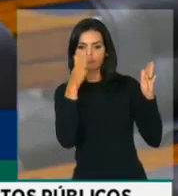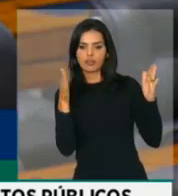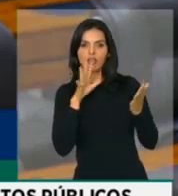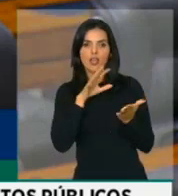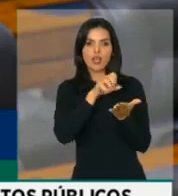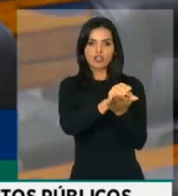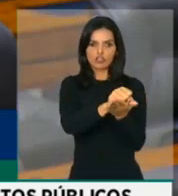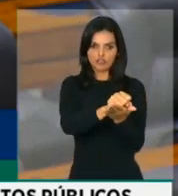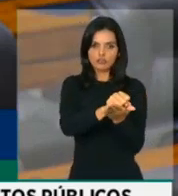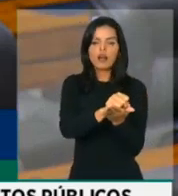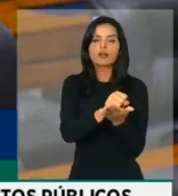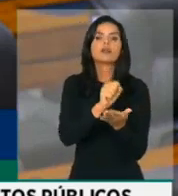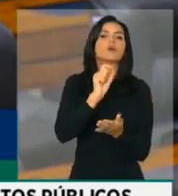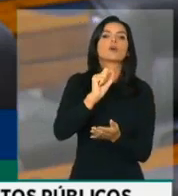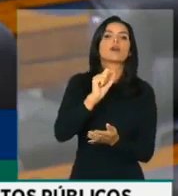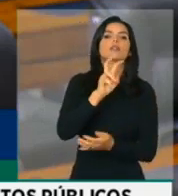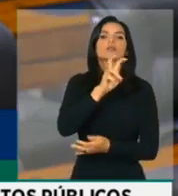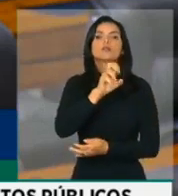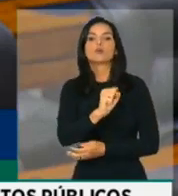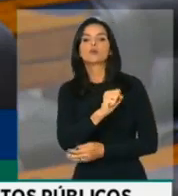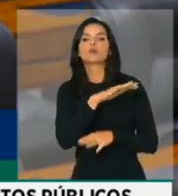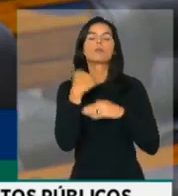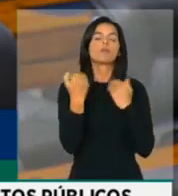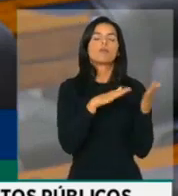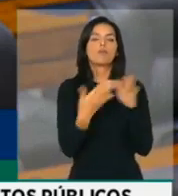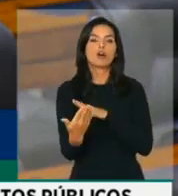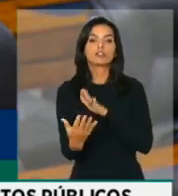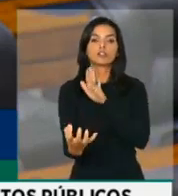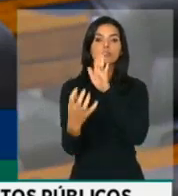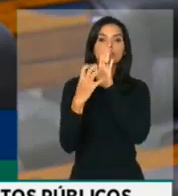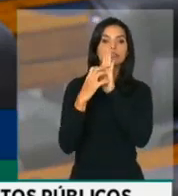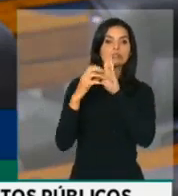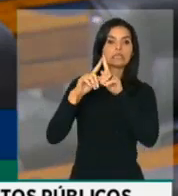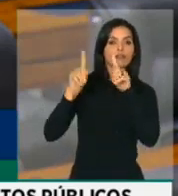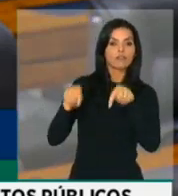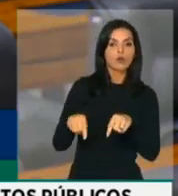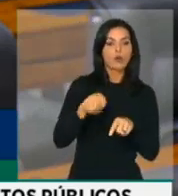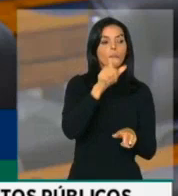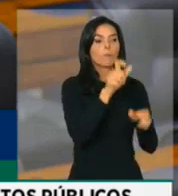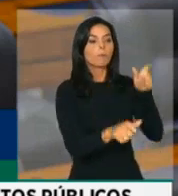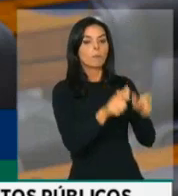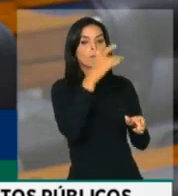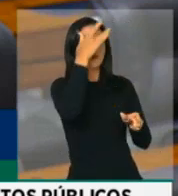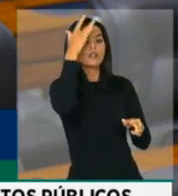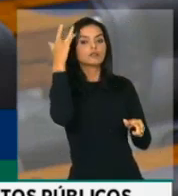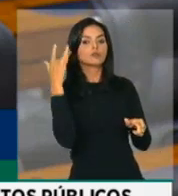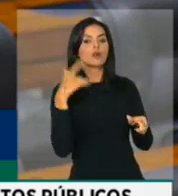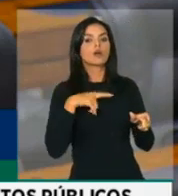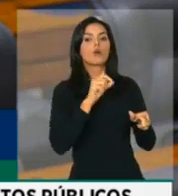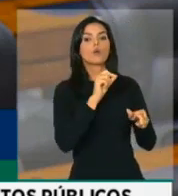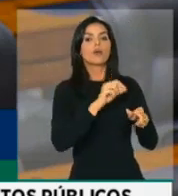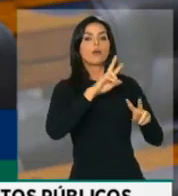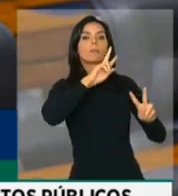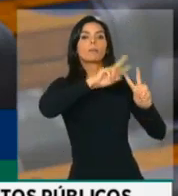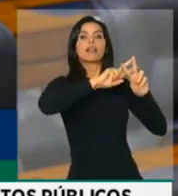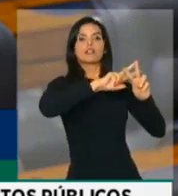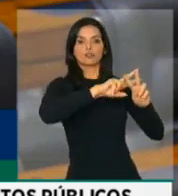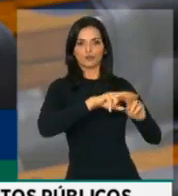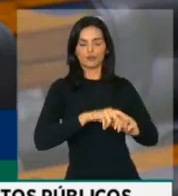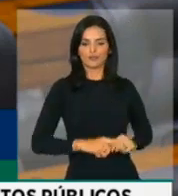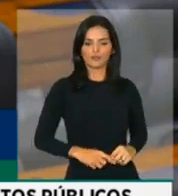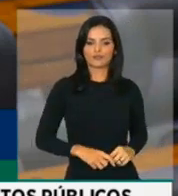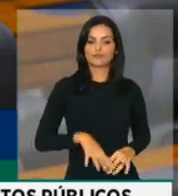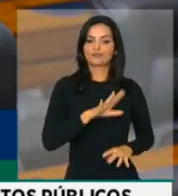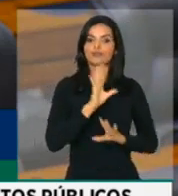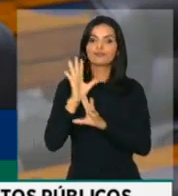58 mortes por Covid entre servidores e pessoas em privação de liberdade em todo o país.